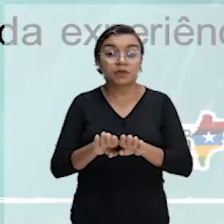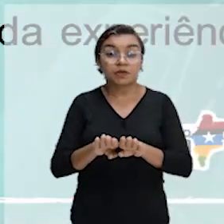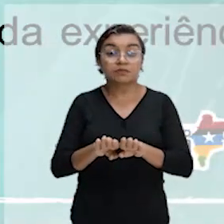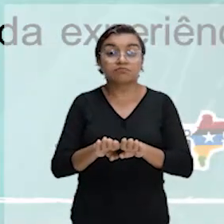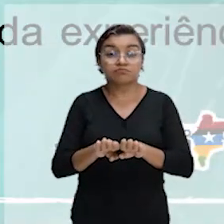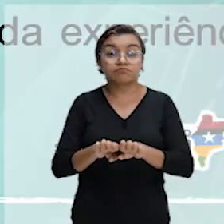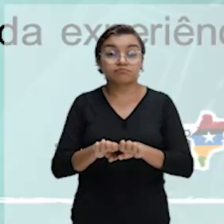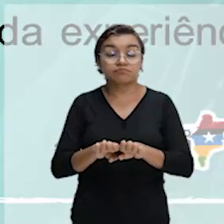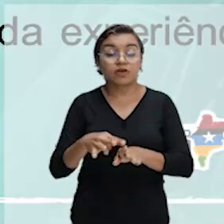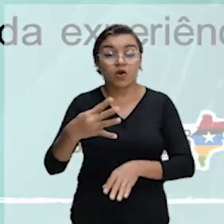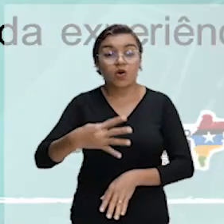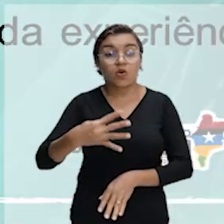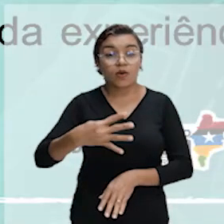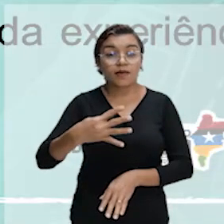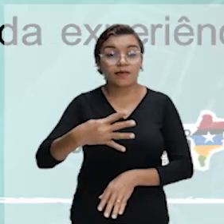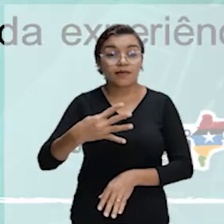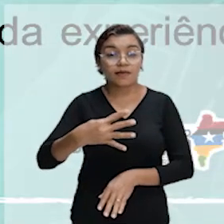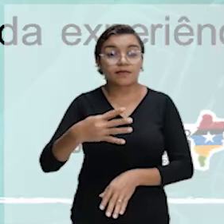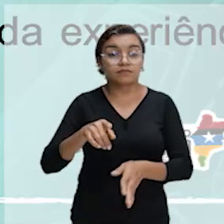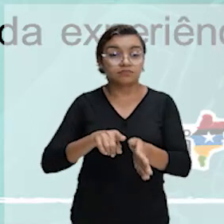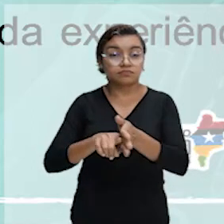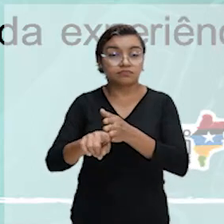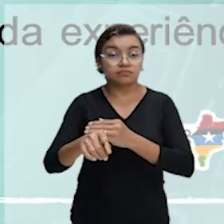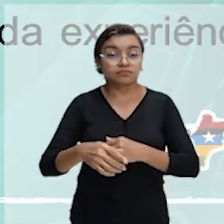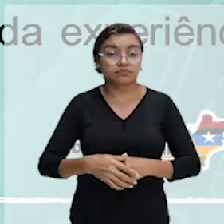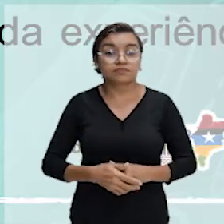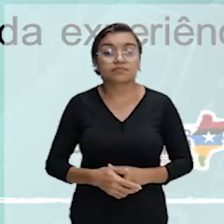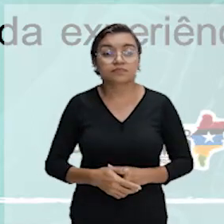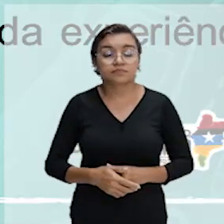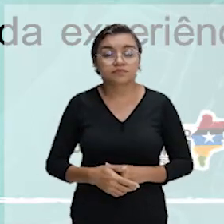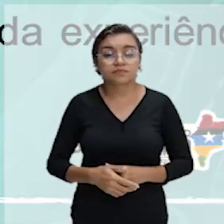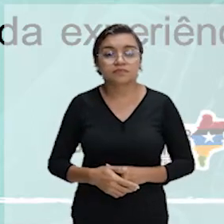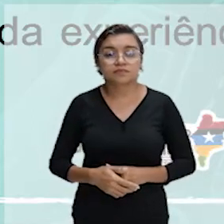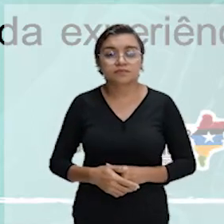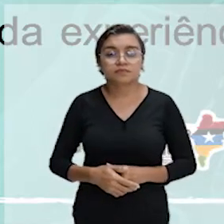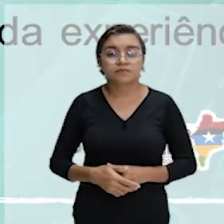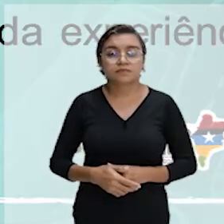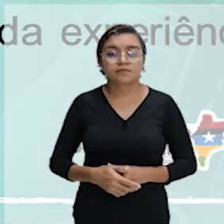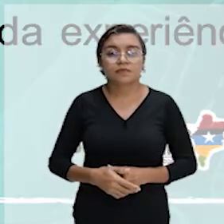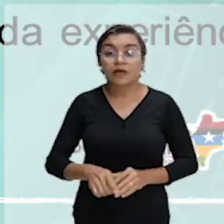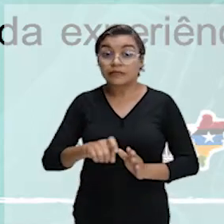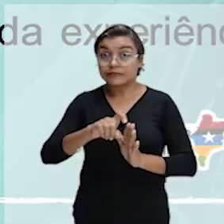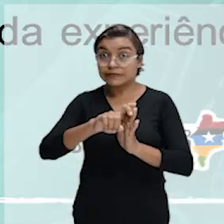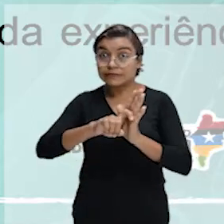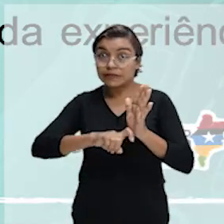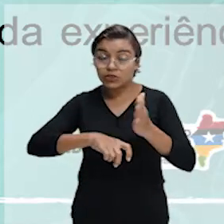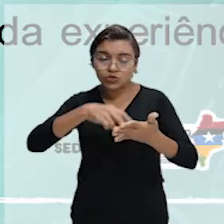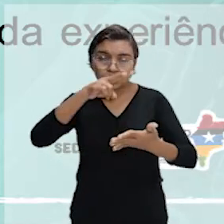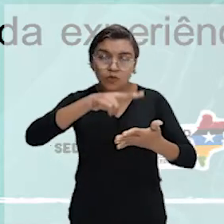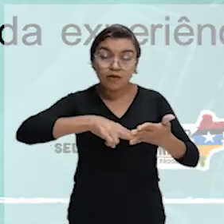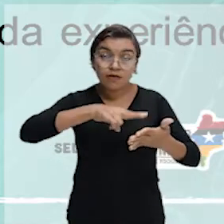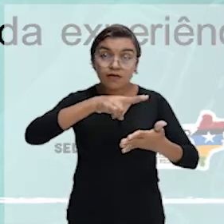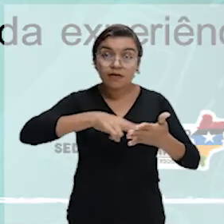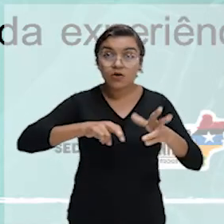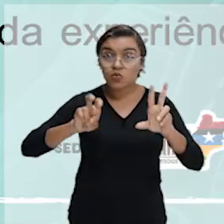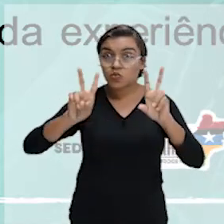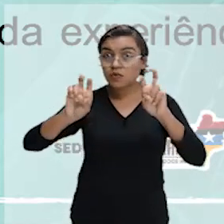4. Depois da 3, antes da 5. Leia o texto a seguir sobre a temática da lógica.